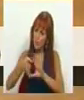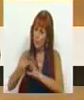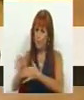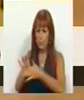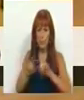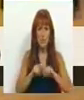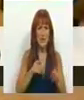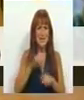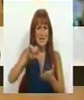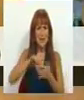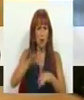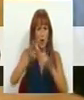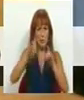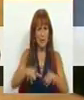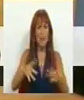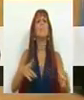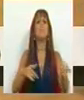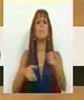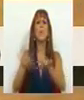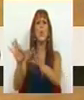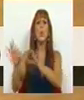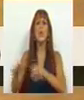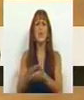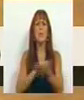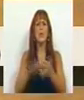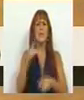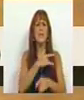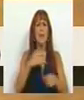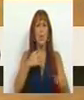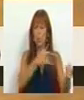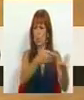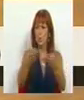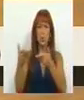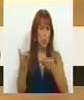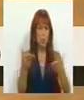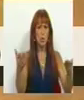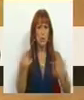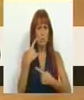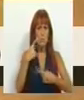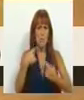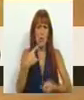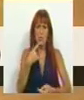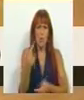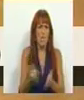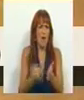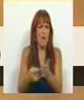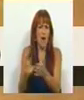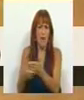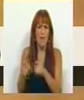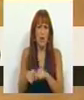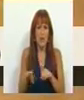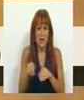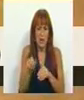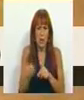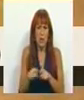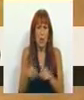articulação deste centro hospitalar com os cuidados primários de saúde que revelam enormes carências nesta